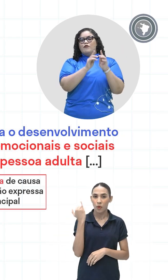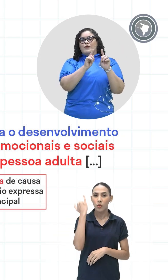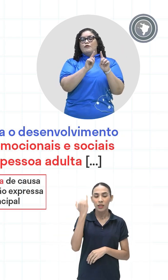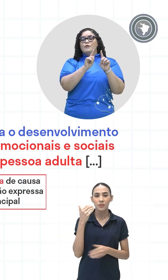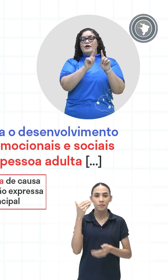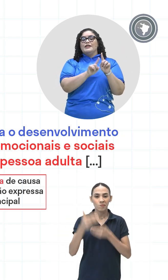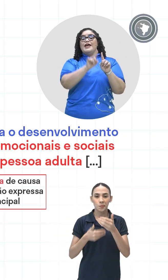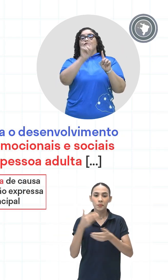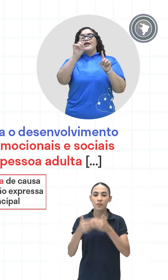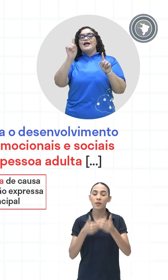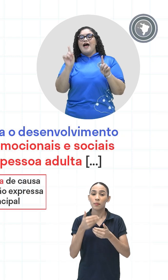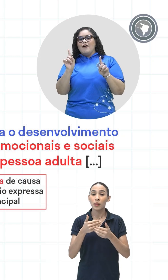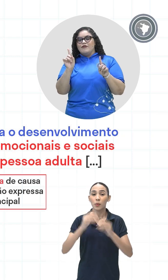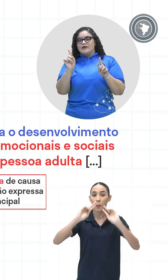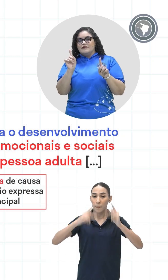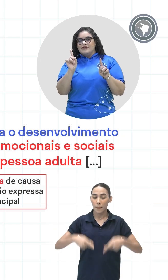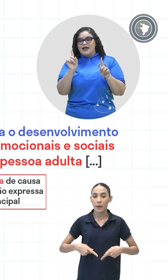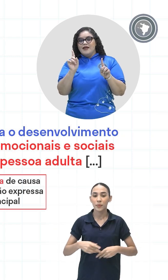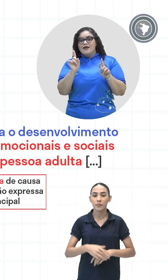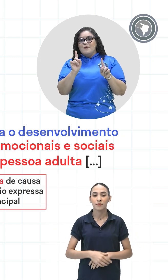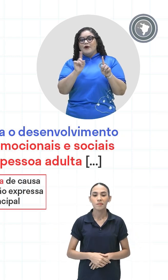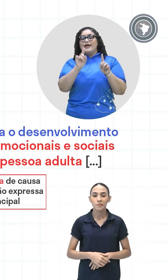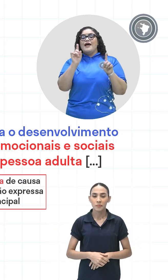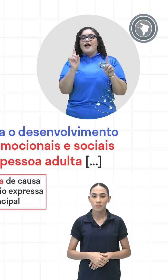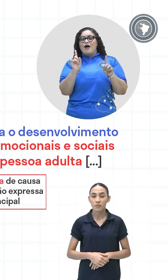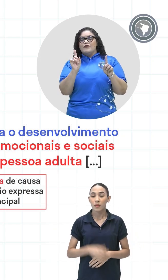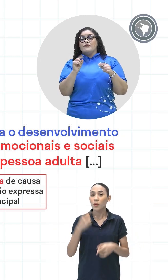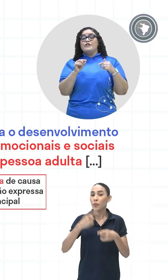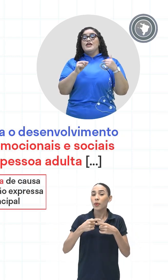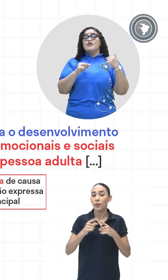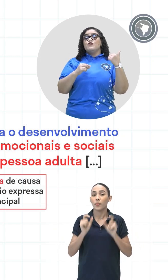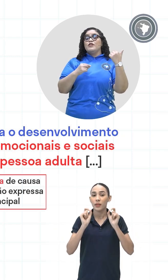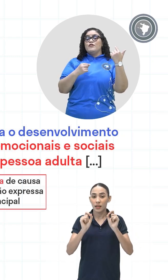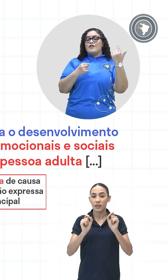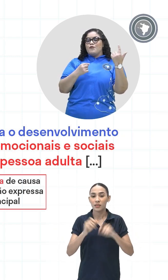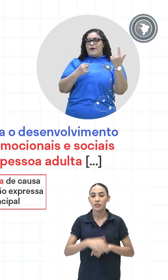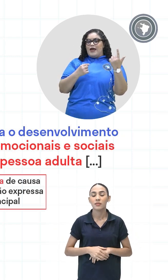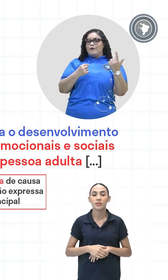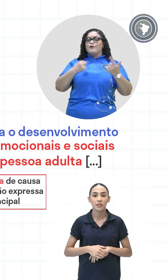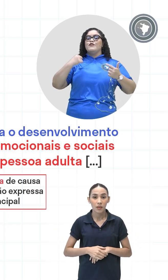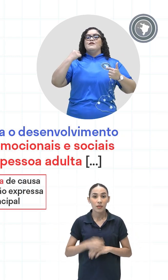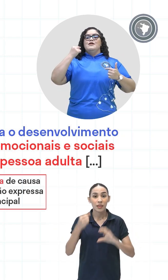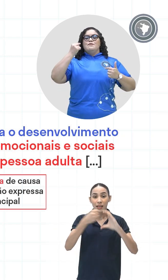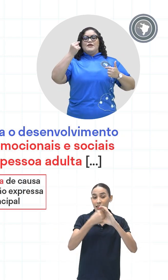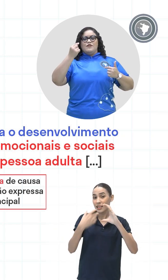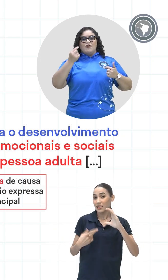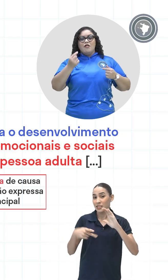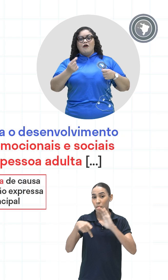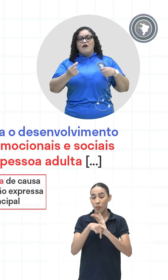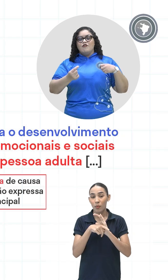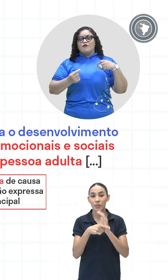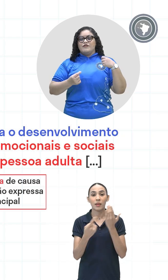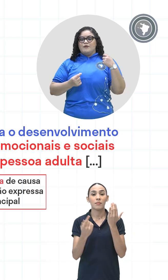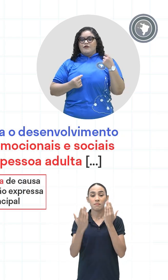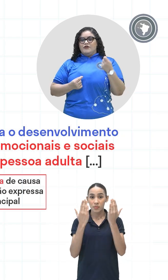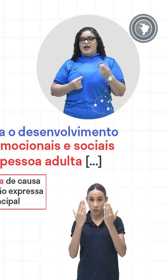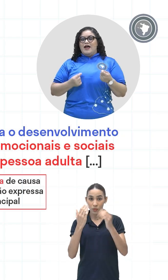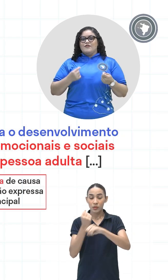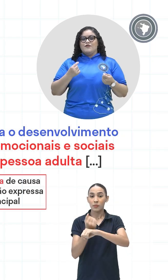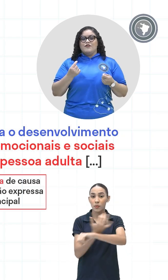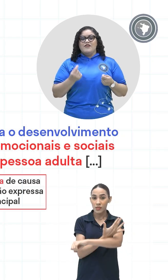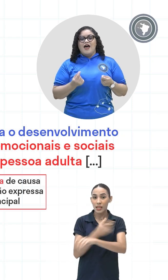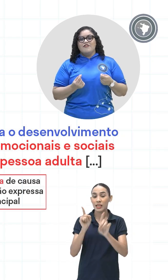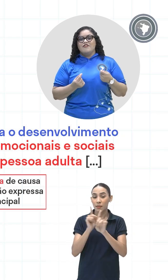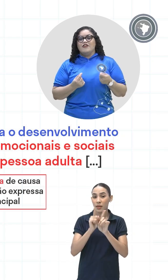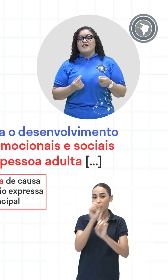do desenvolvimento humano. E aí vem a causa, né? Por que é a causa? Visto que os aspectos psicológicos,